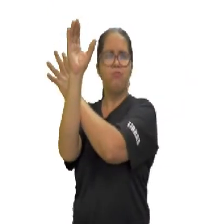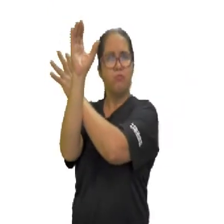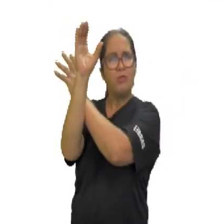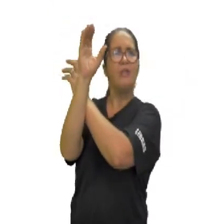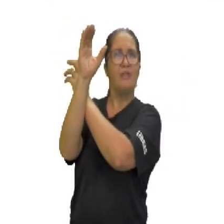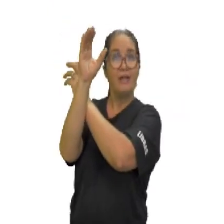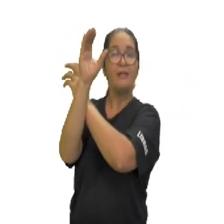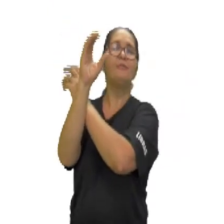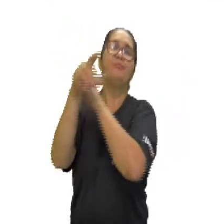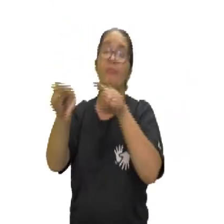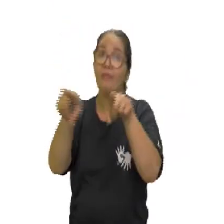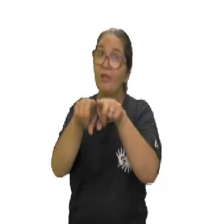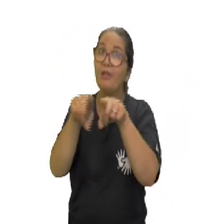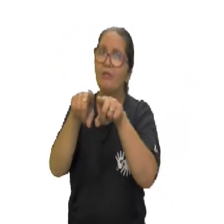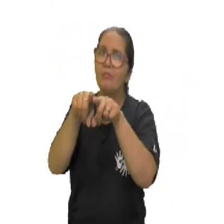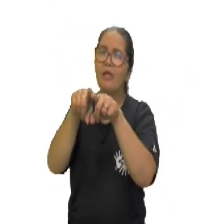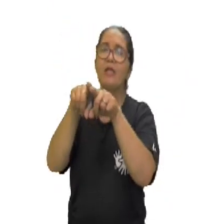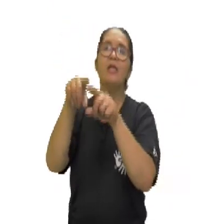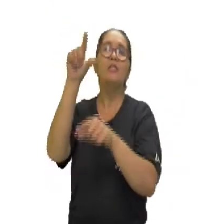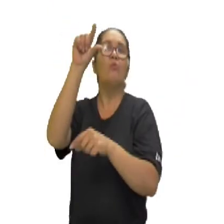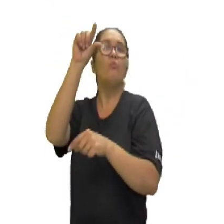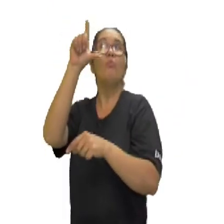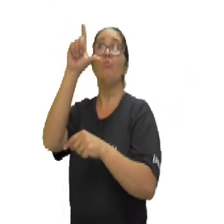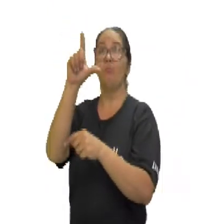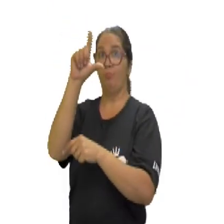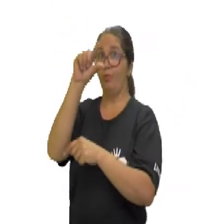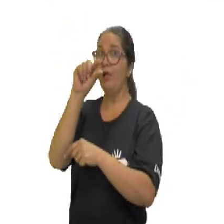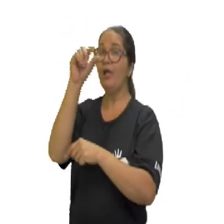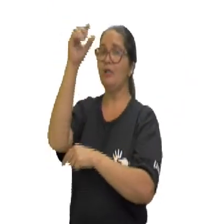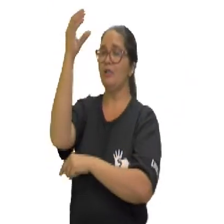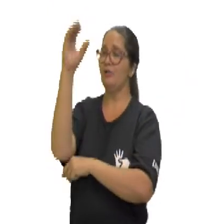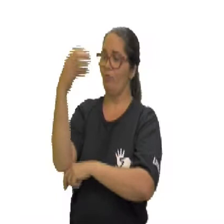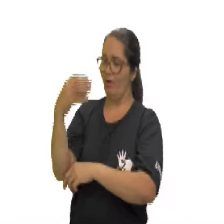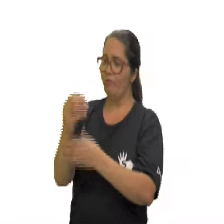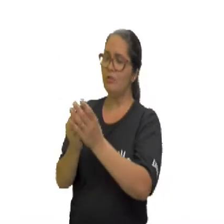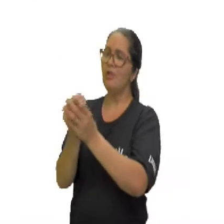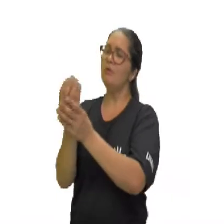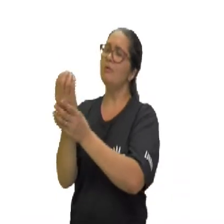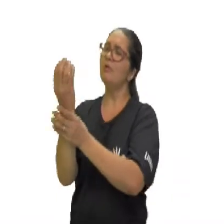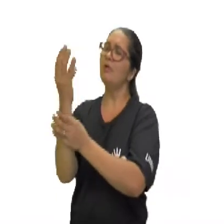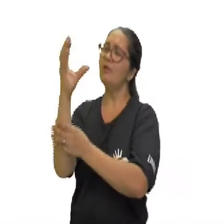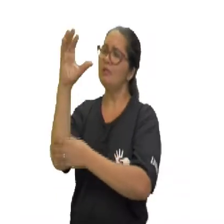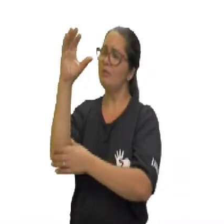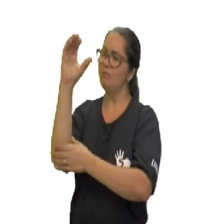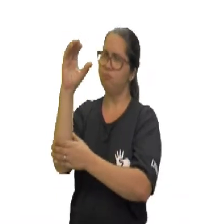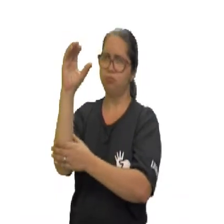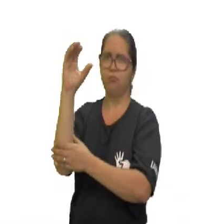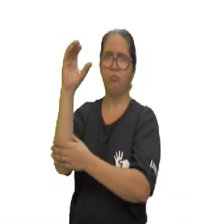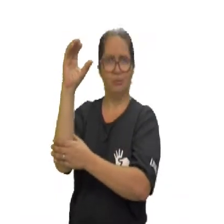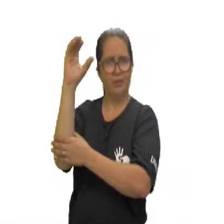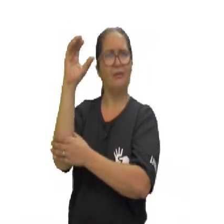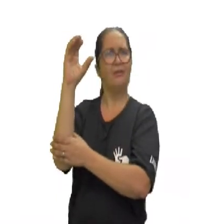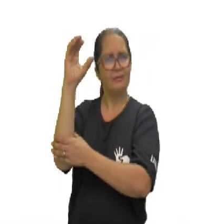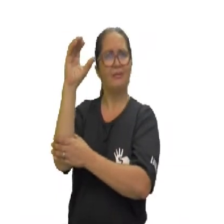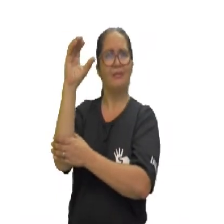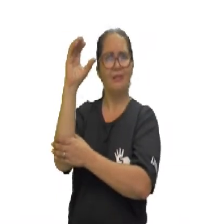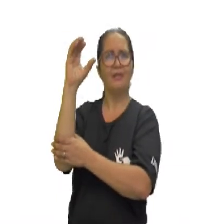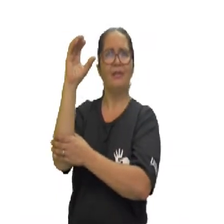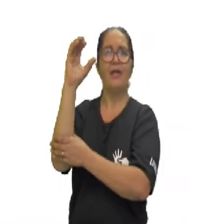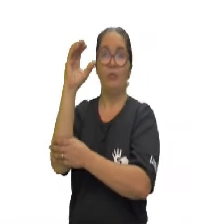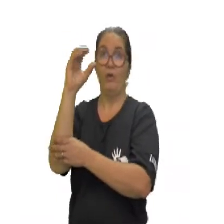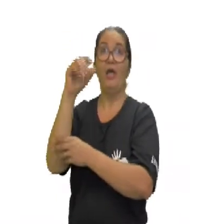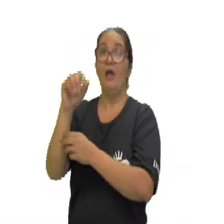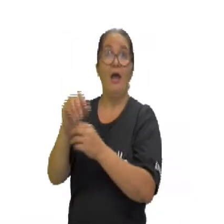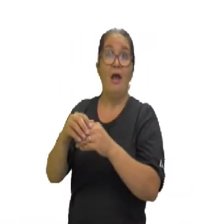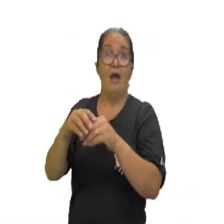de pequeno ou médio porte, que a gente fala. E entre essas árvores você consegue